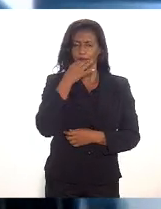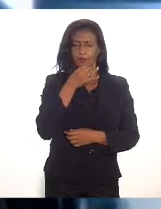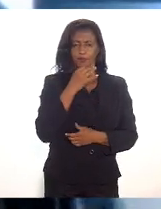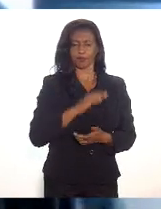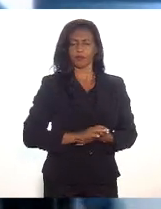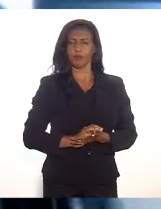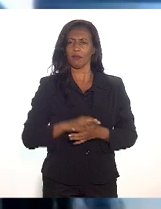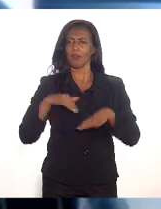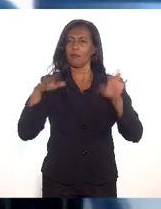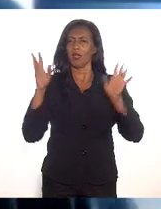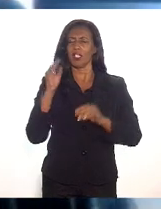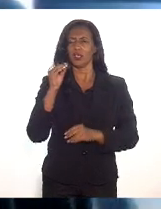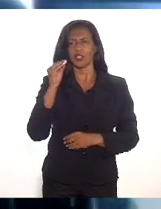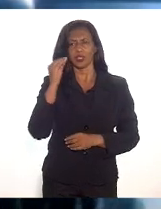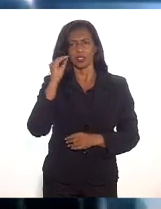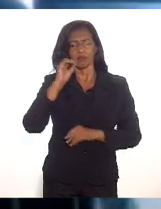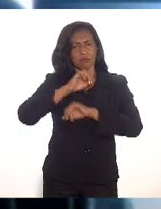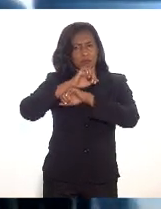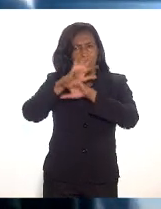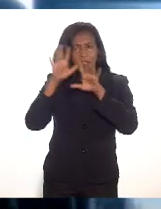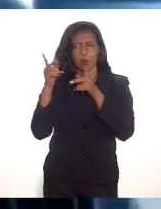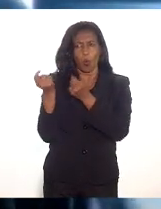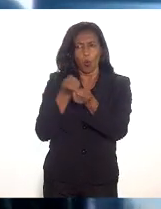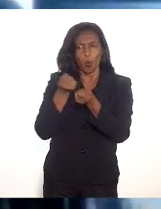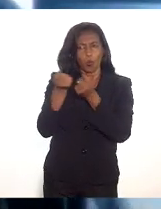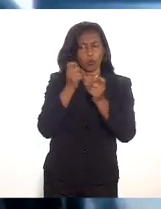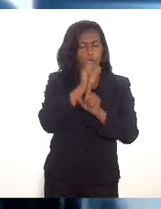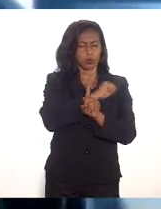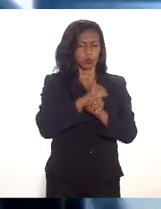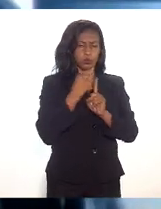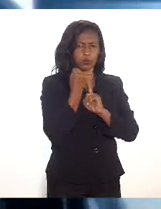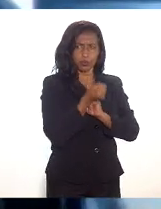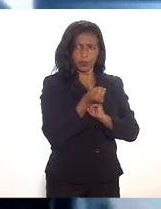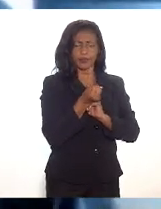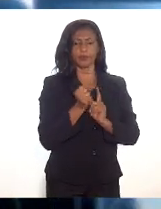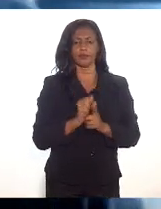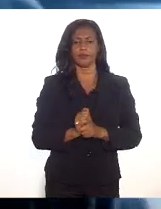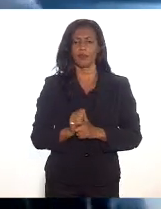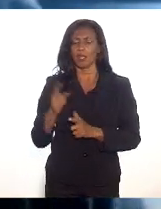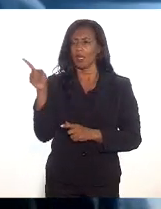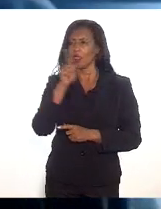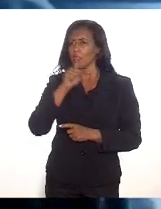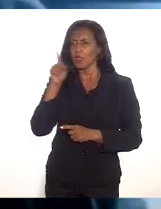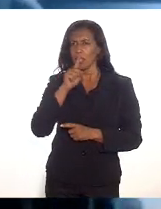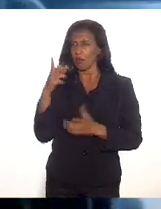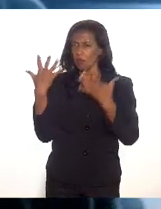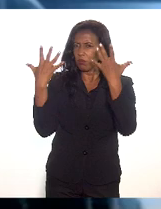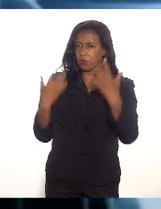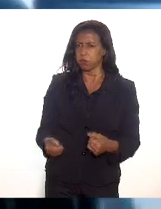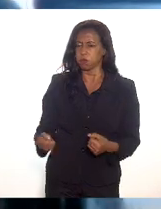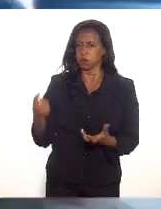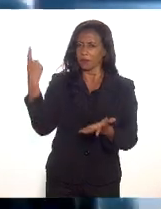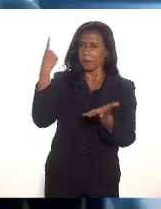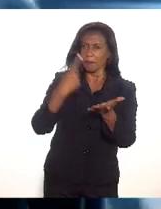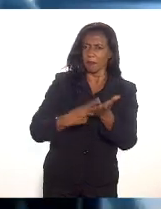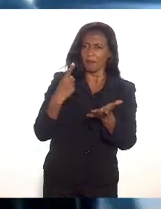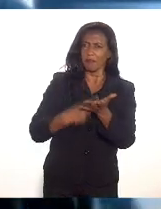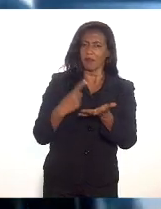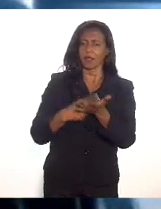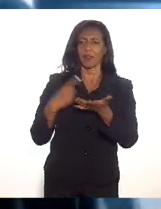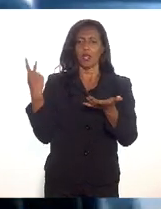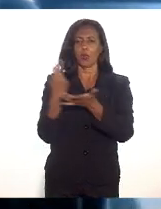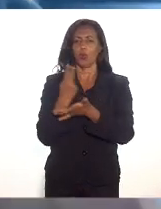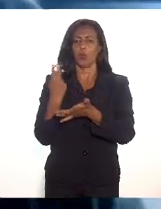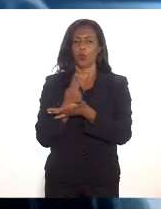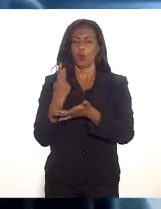mais transparência, por controle social delas. Sim, não vamos compactuar com erros, com